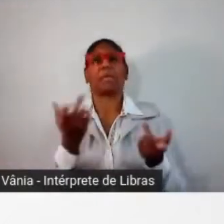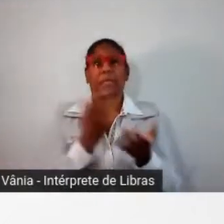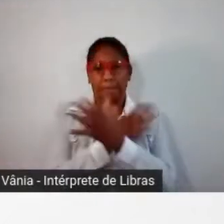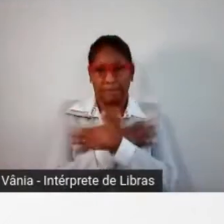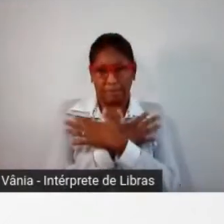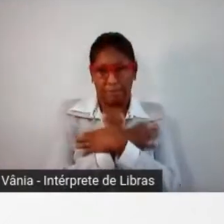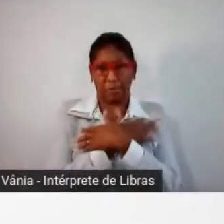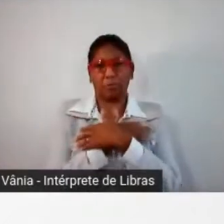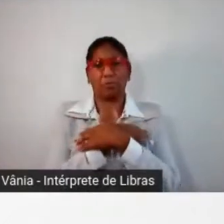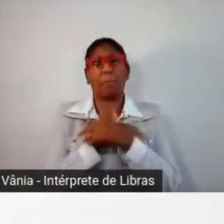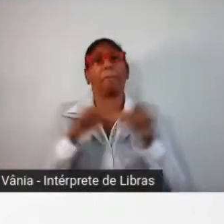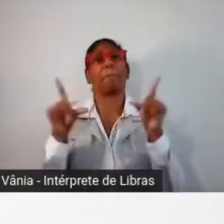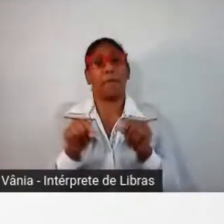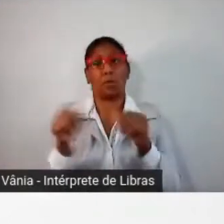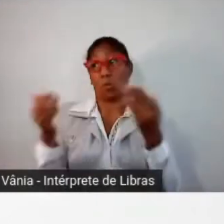nosso estado.